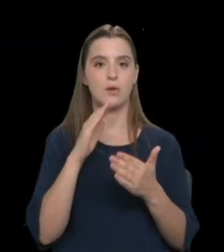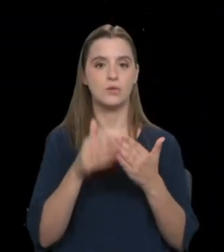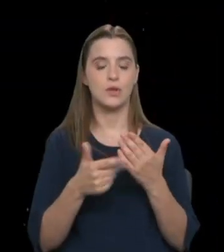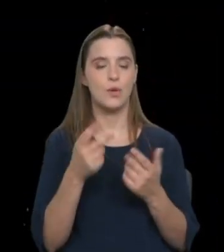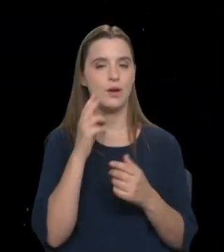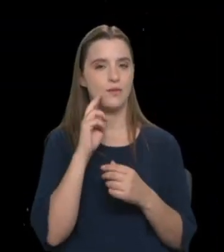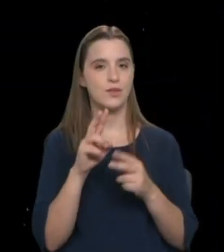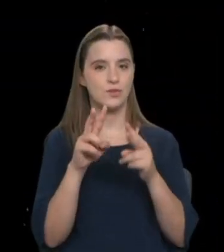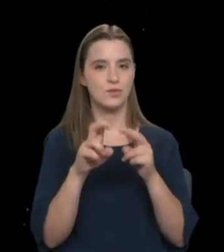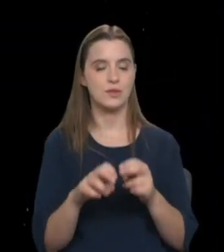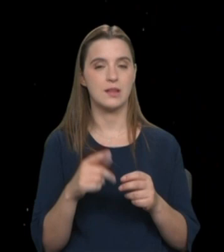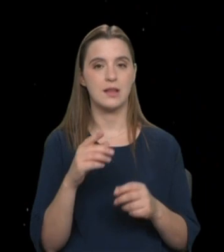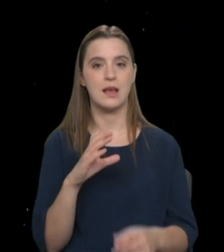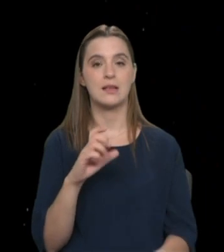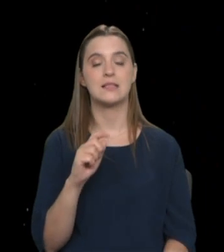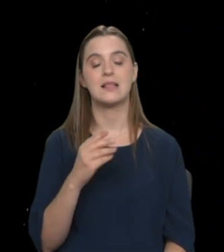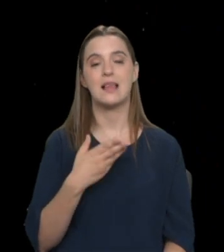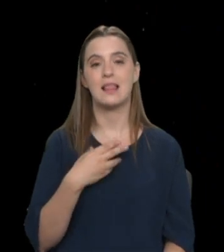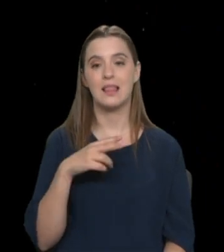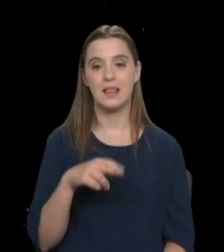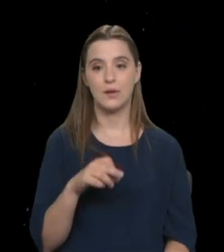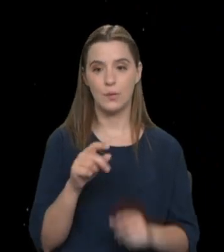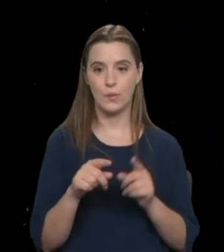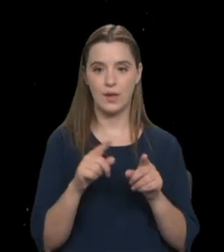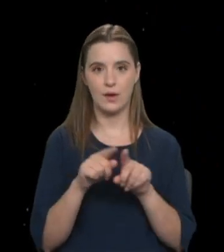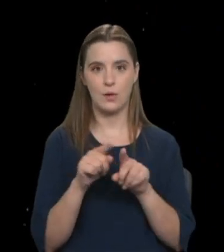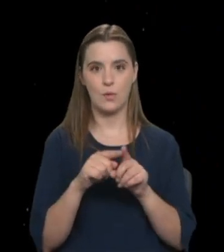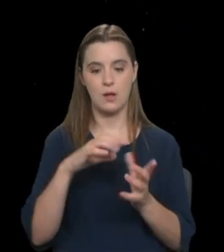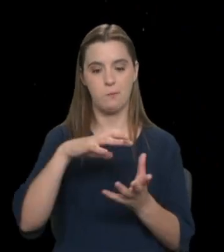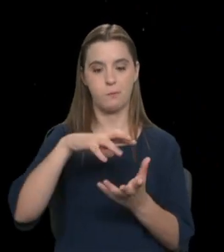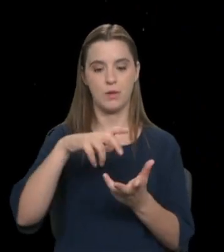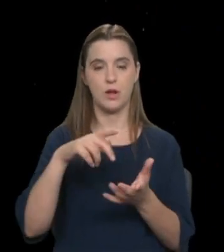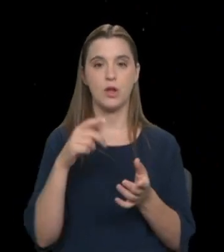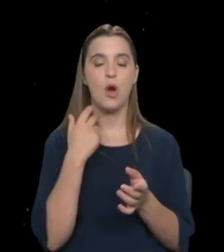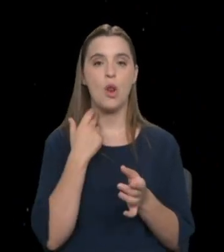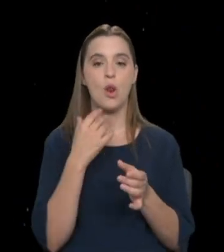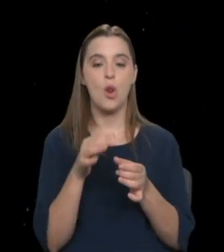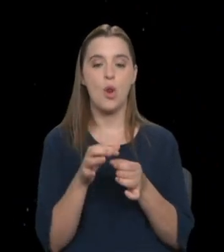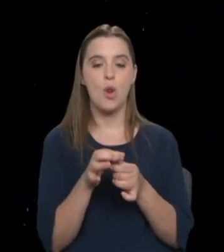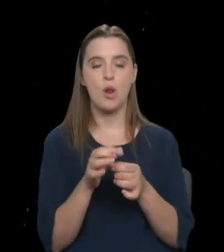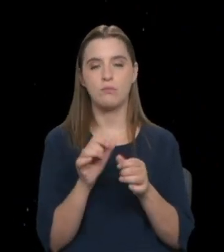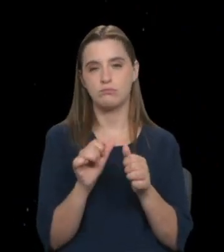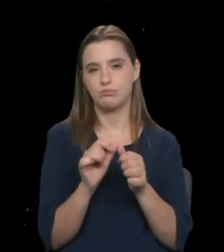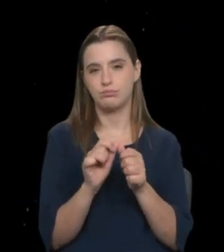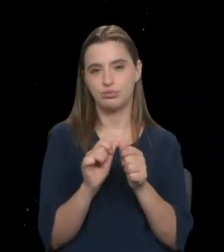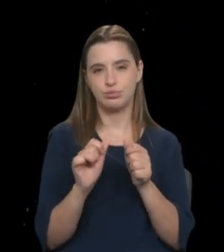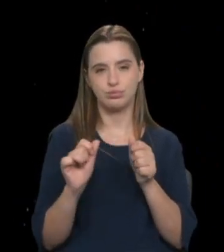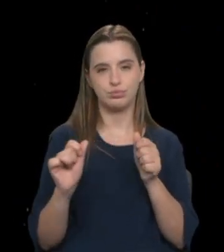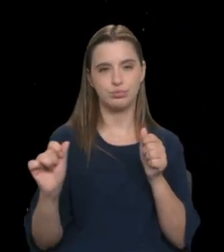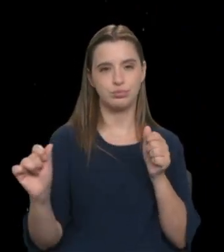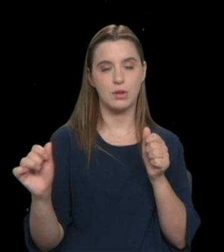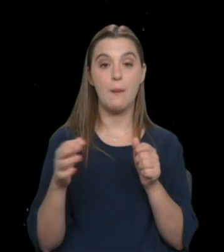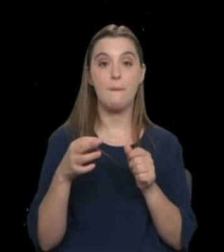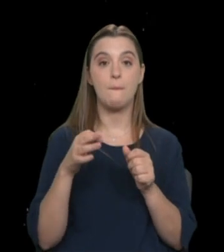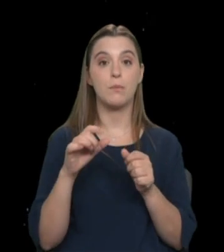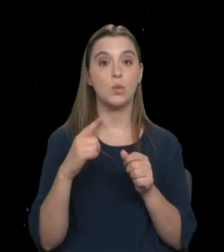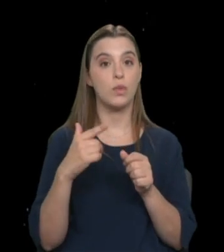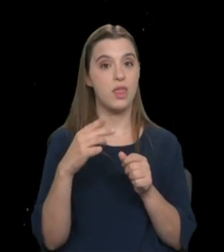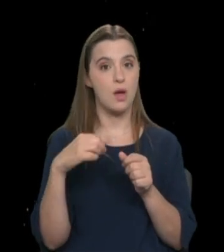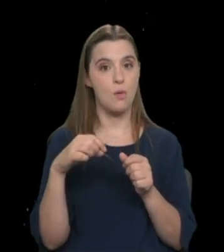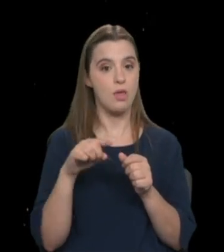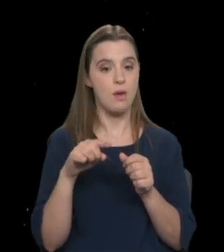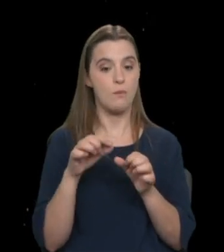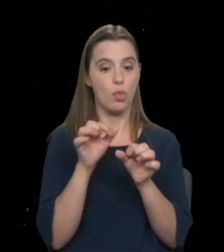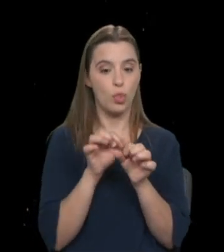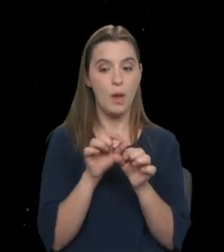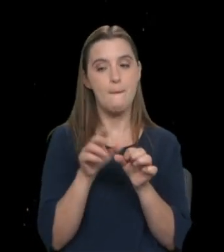chamado Sedna. Sedna é um planeta anão muito distante, muito mais distante do que Plutão está do Sol. É talvez